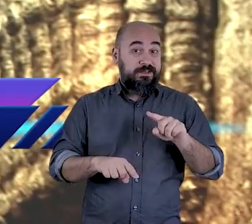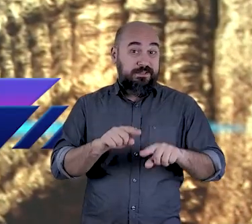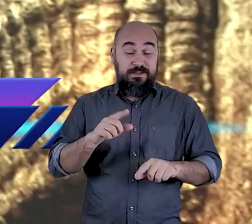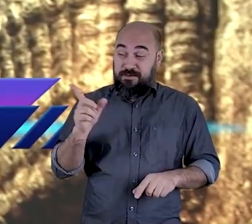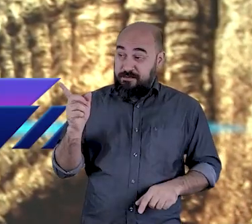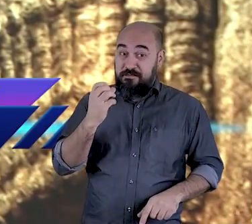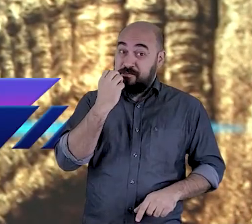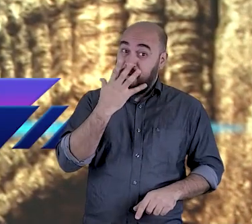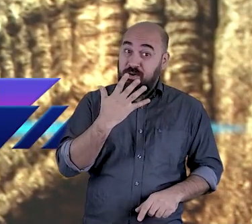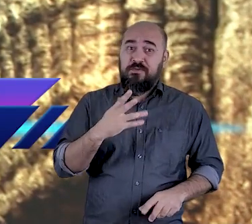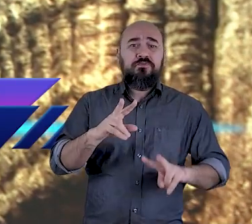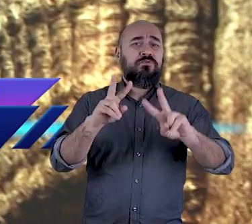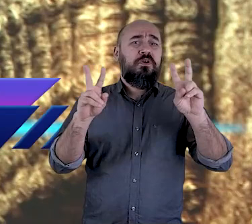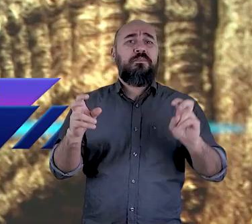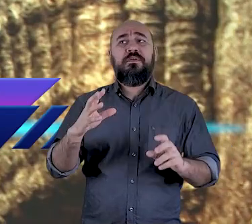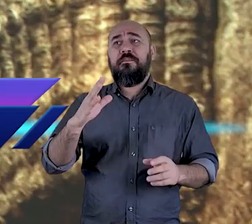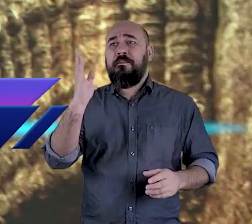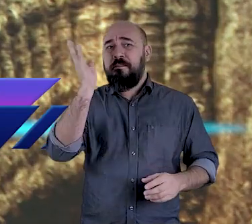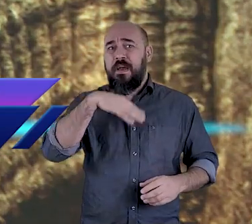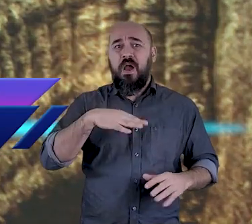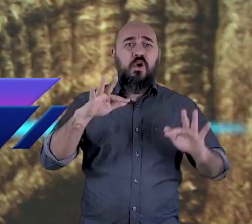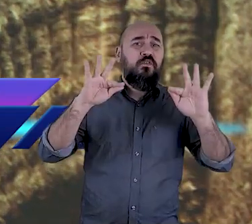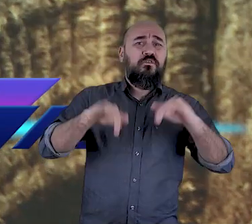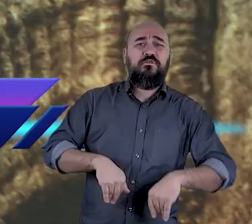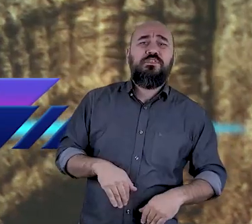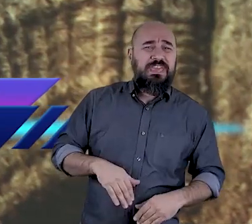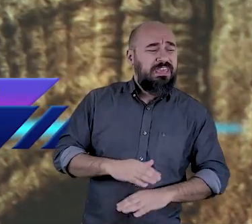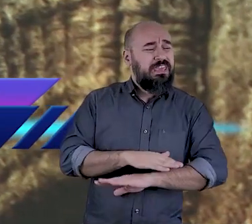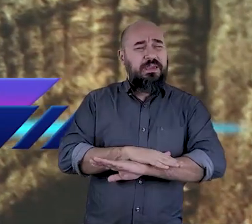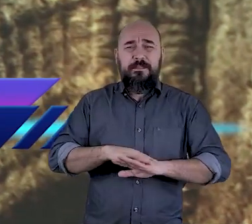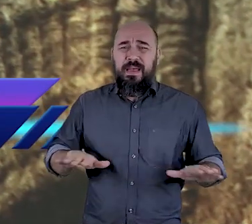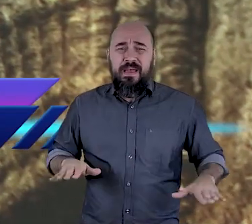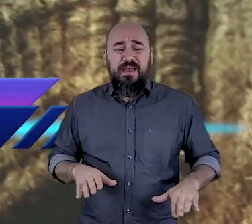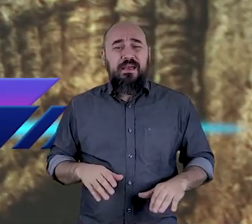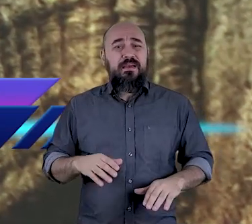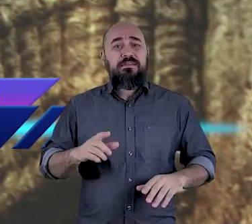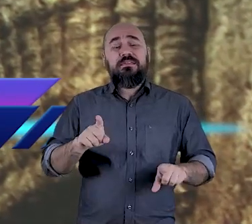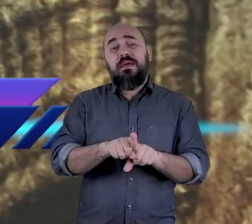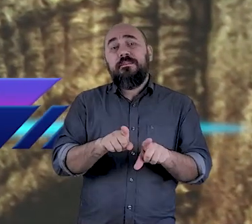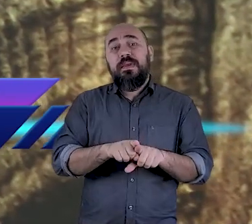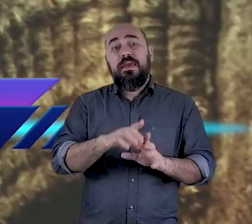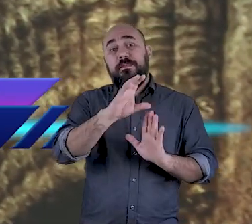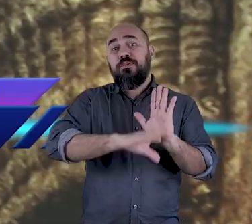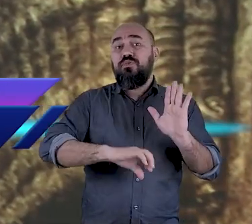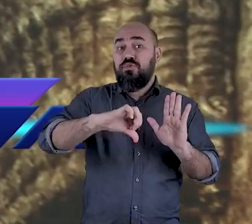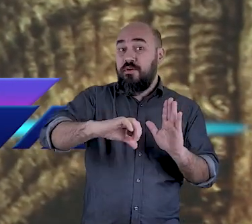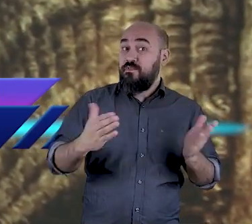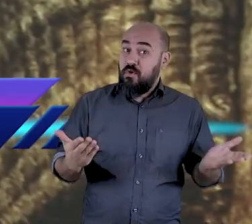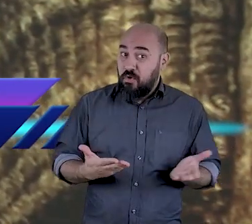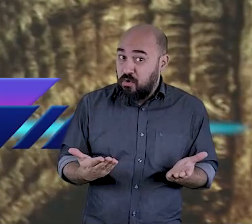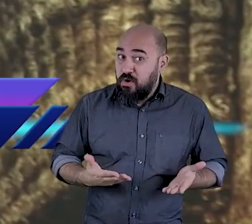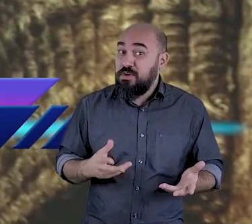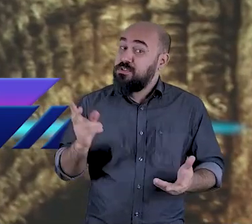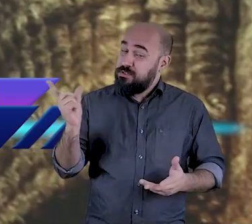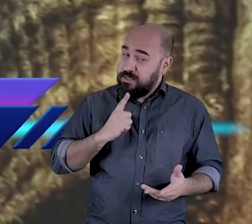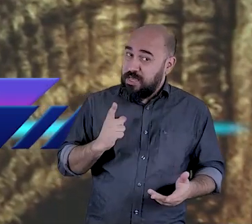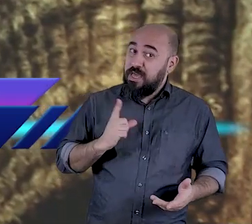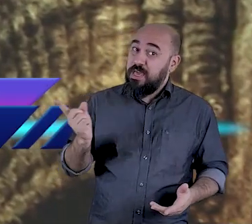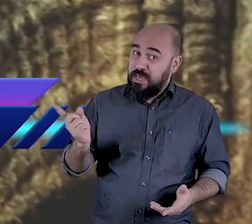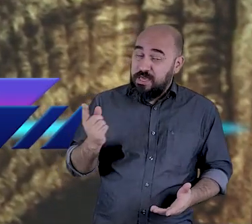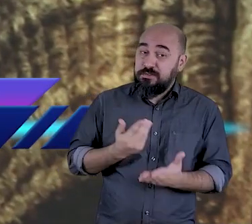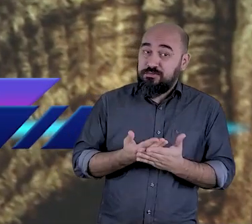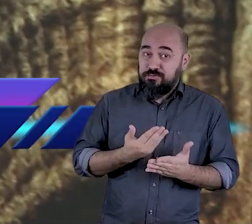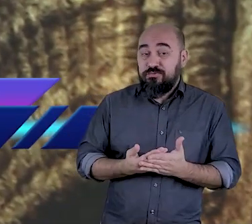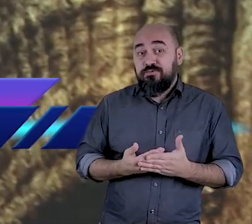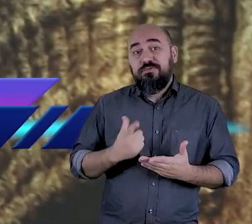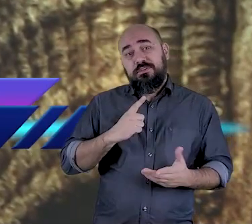sobre o fim do Mal vamos entender um pouquinho melhor a profecia de Daniel Capítulo 9 que é o tema de hoje Portanto você tem aqui